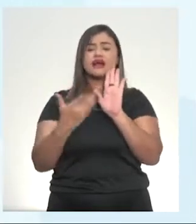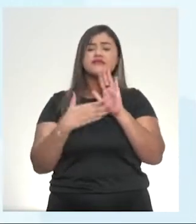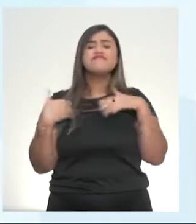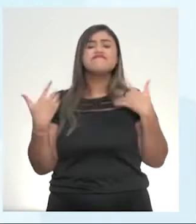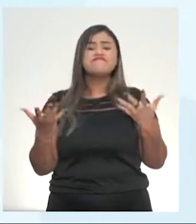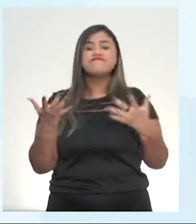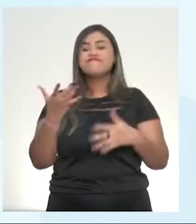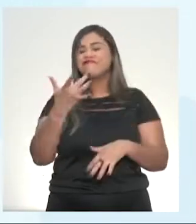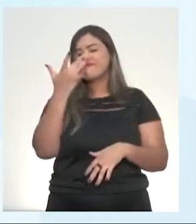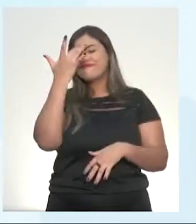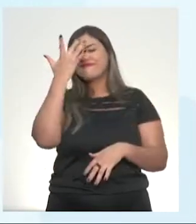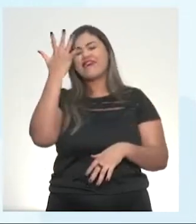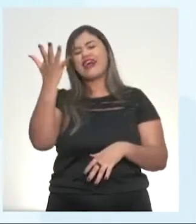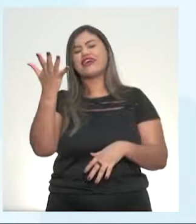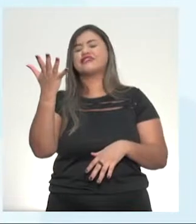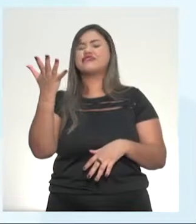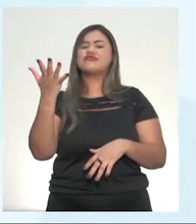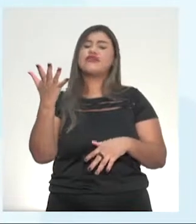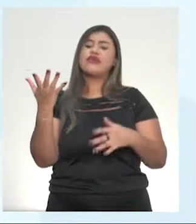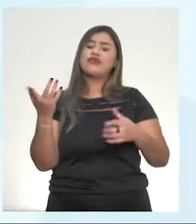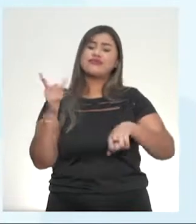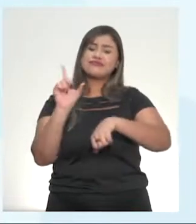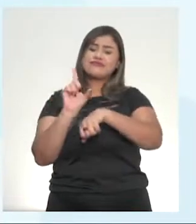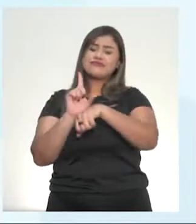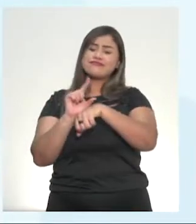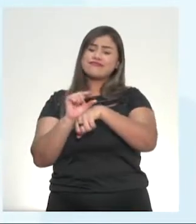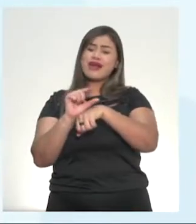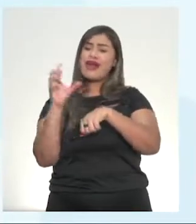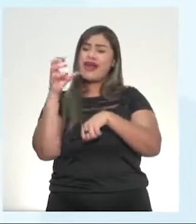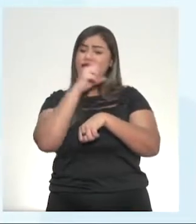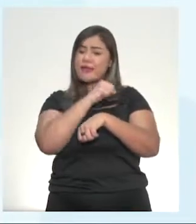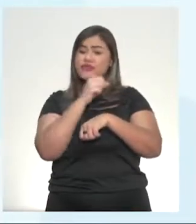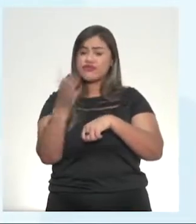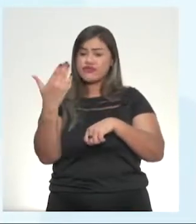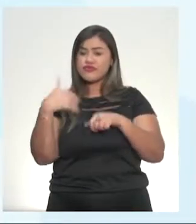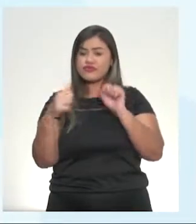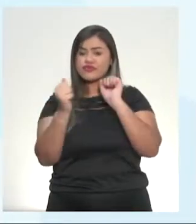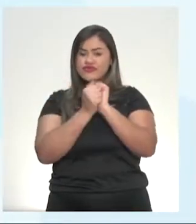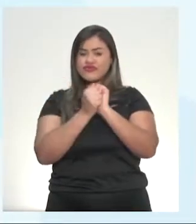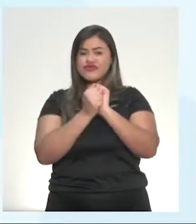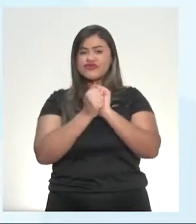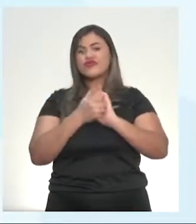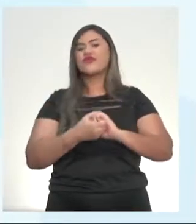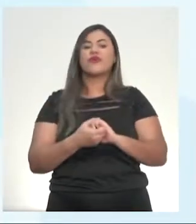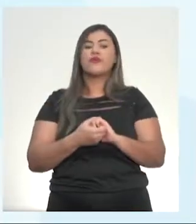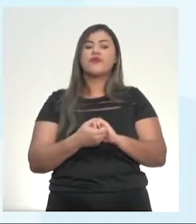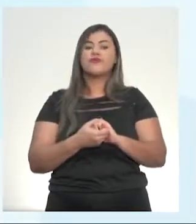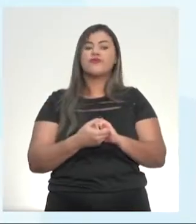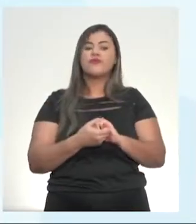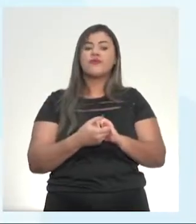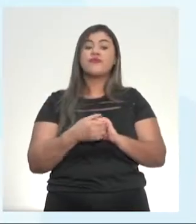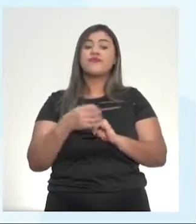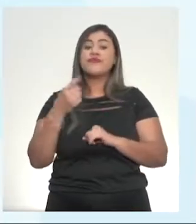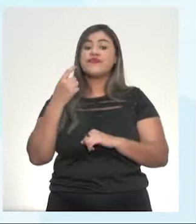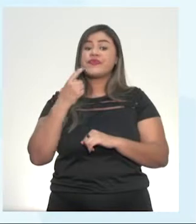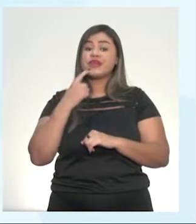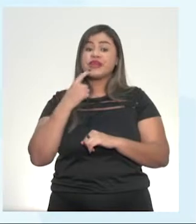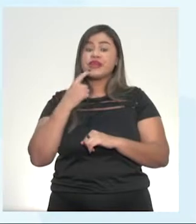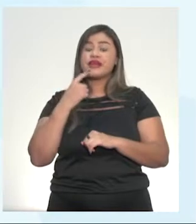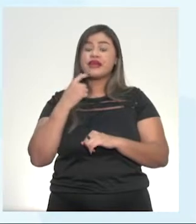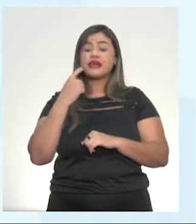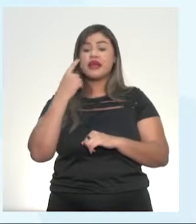tá fácil? Pessoal, nossa aula está acabando. Vamos fazer juntos? Então, aqui nós temos a grandeza